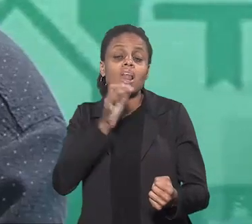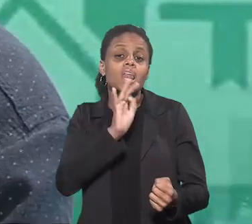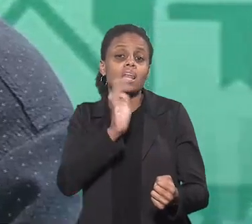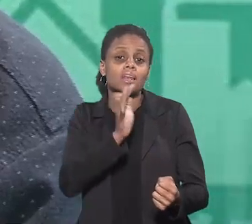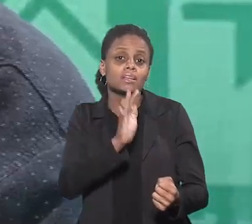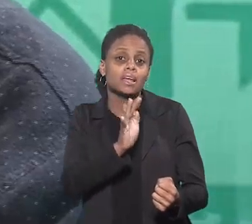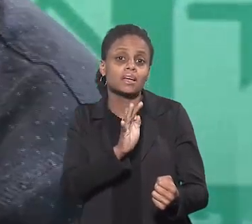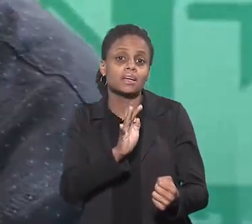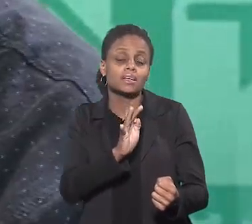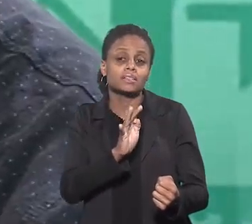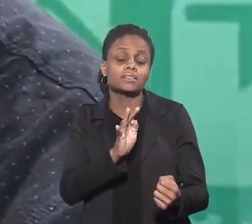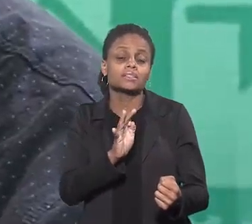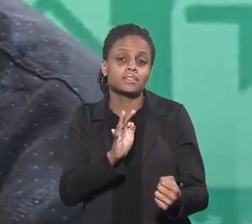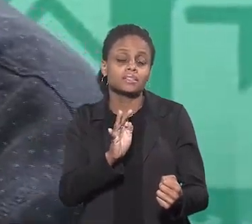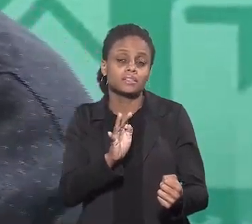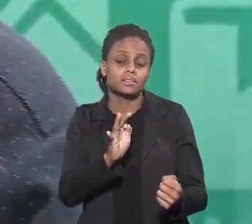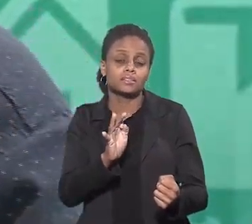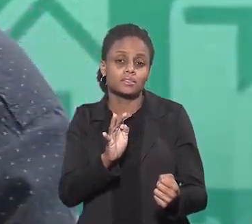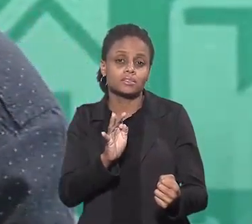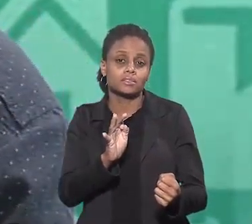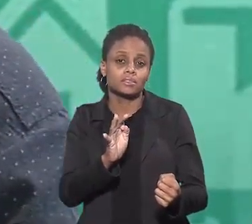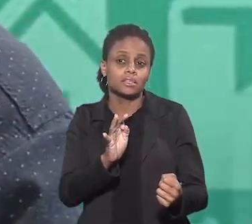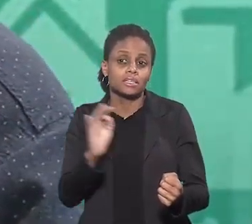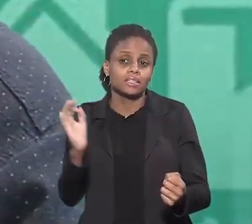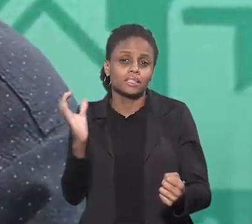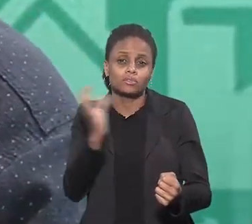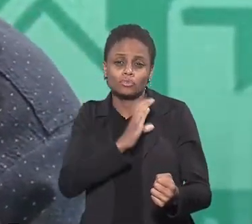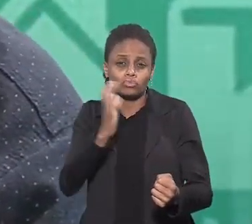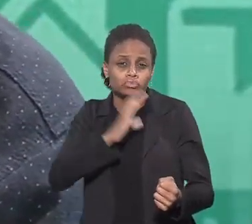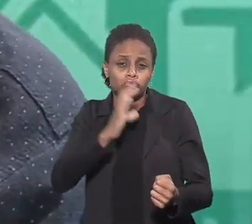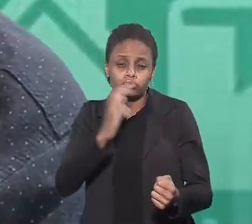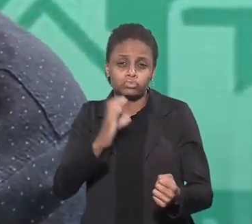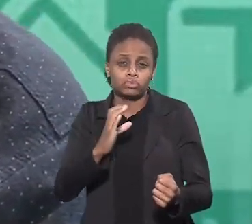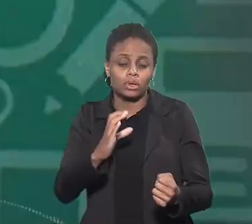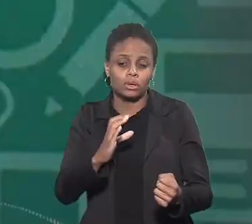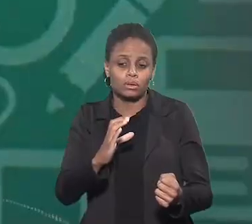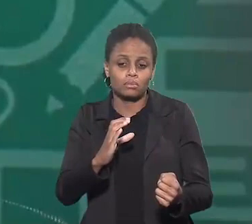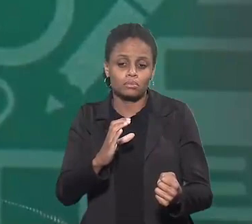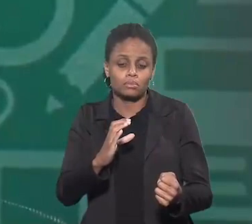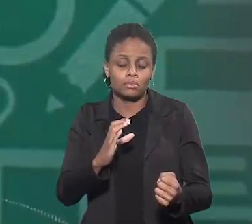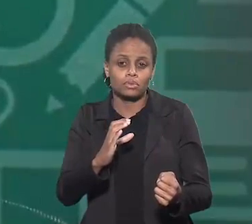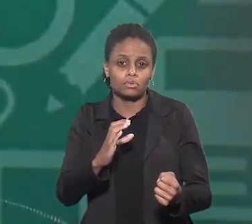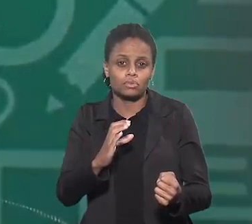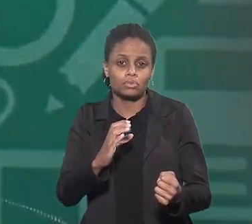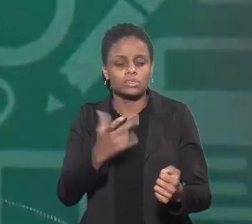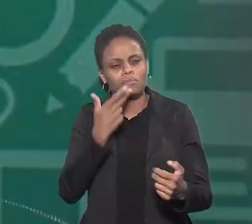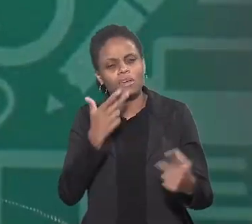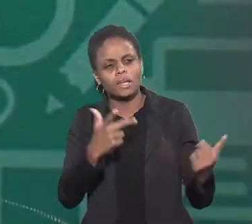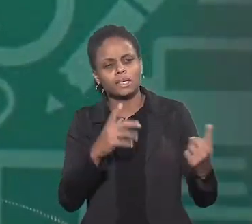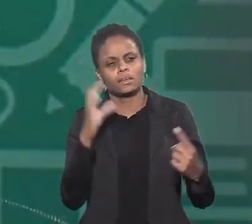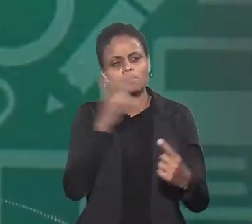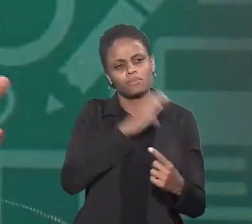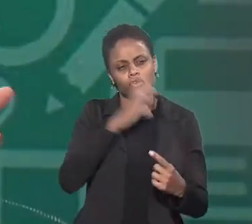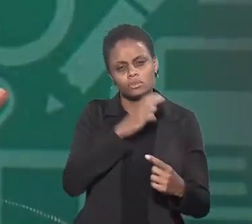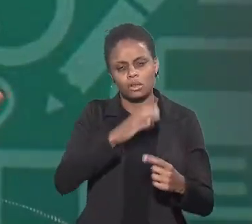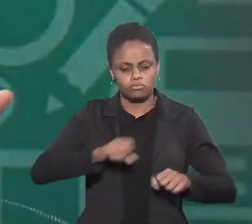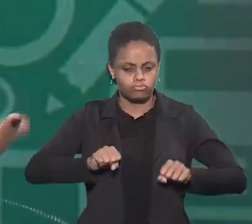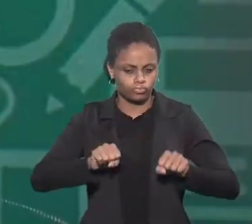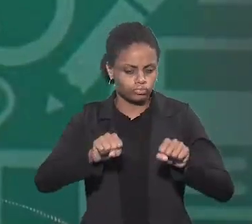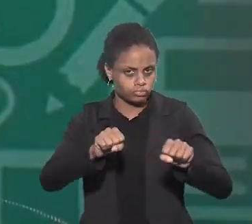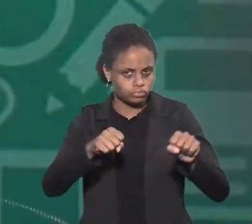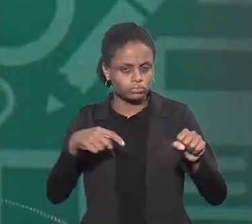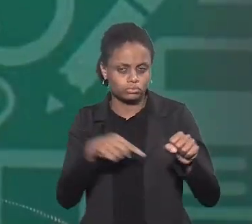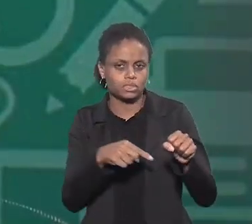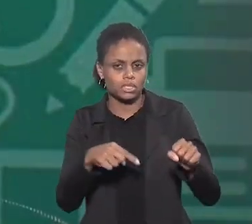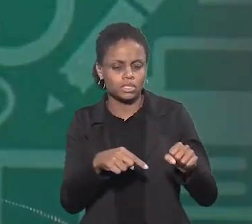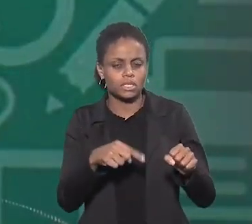fala das maiores velocidades que são colocadas na. Você acha que essa questão da velocidade determinada no patinete,